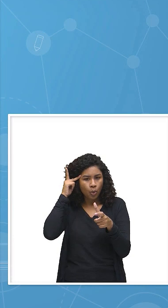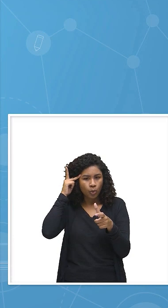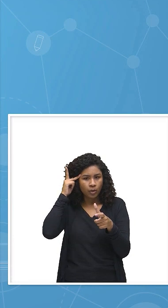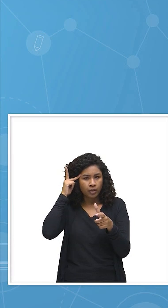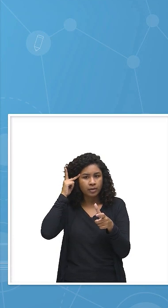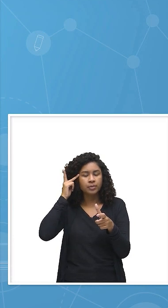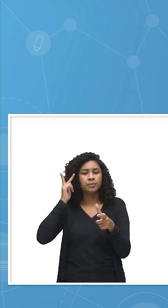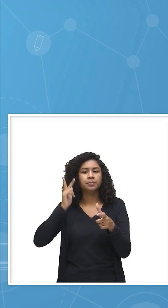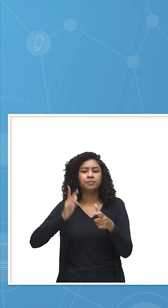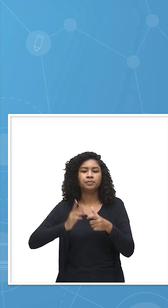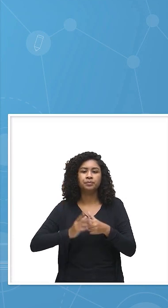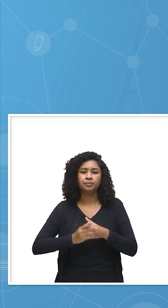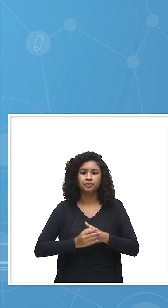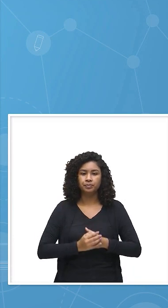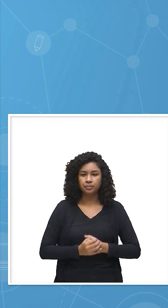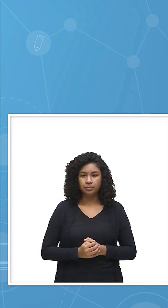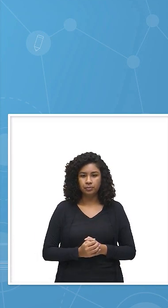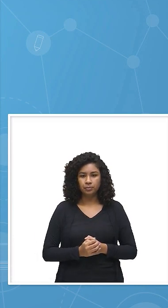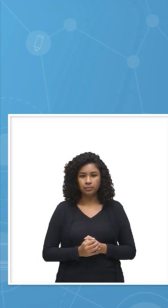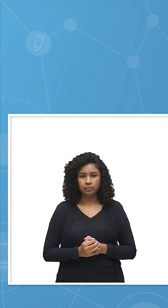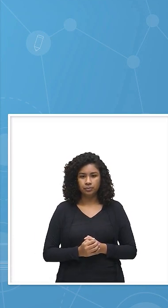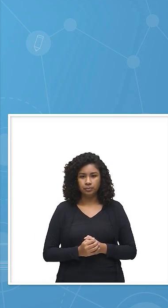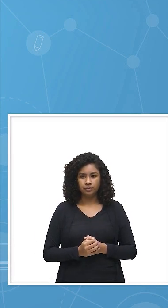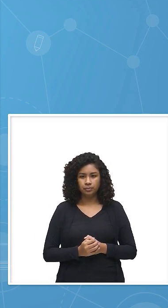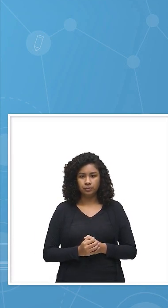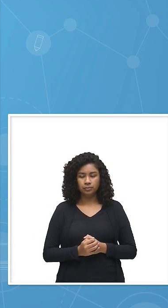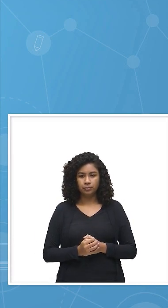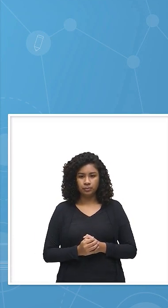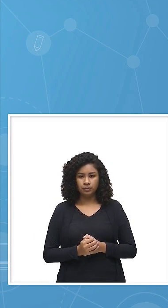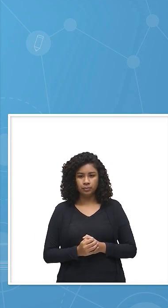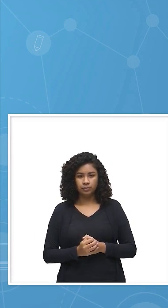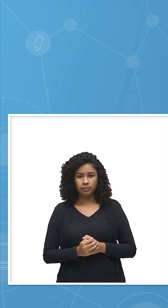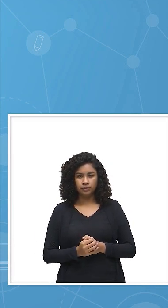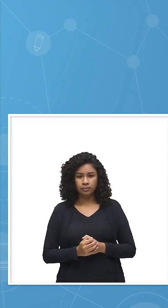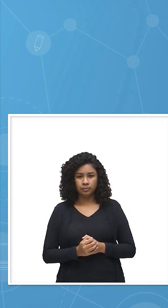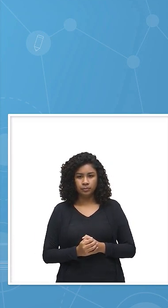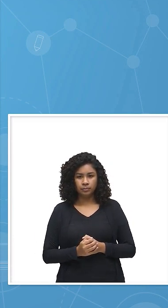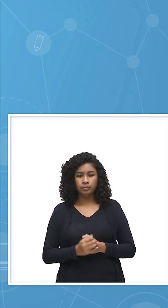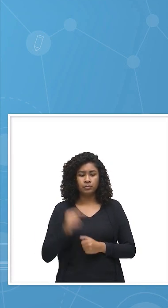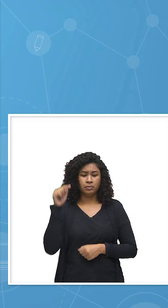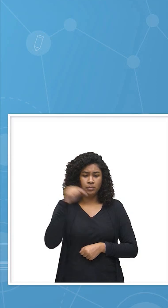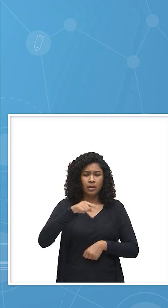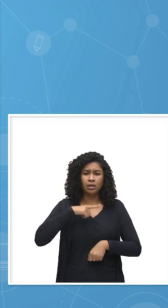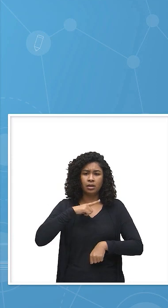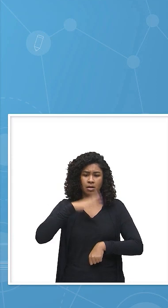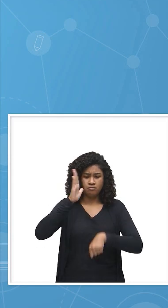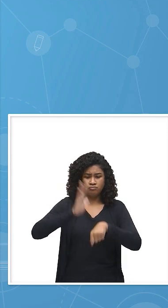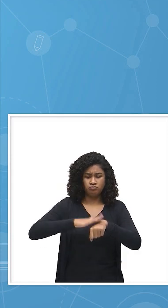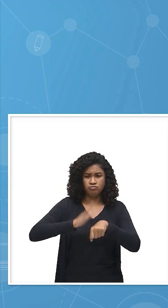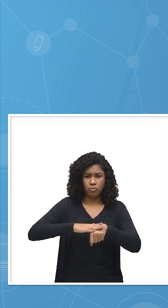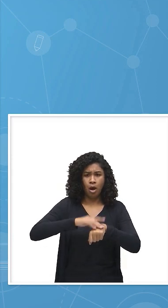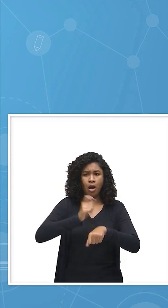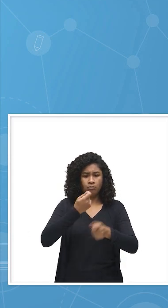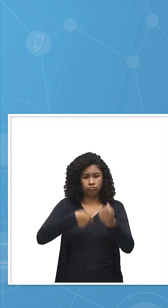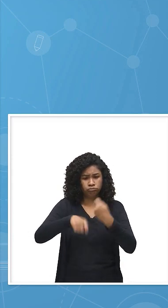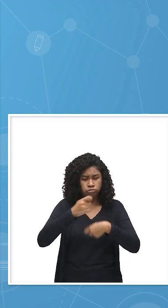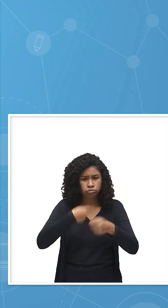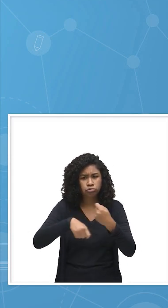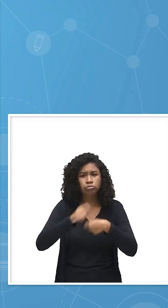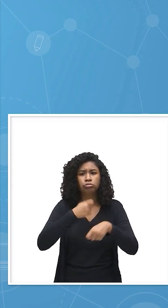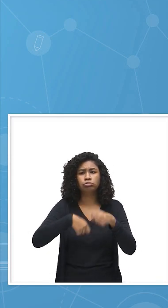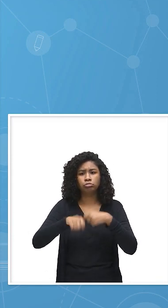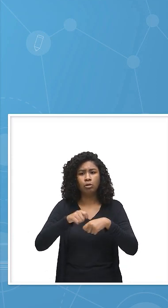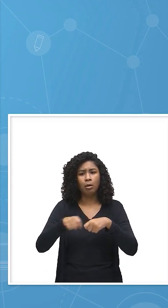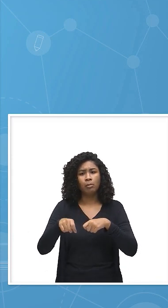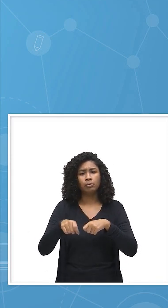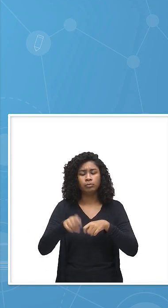categoria inferior à vila, né? Podendo dispor de autonomia administrativa e de uma economia de